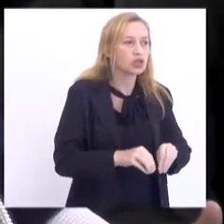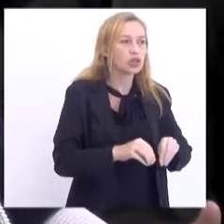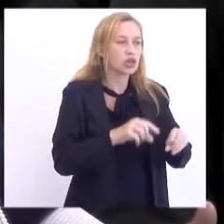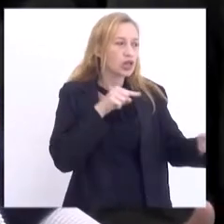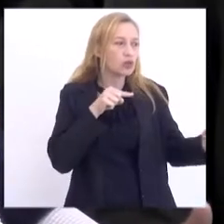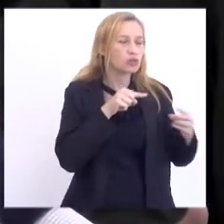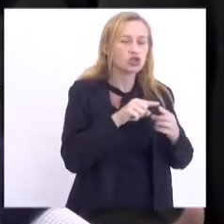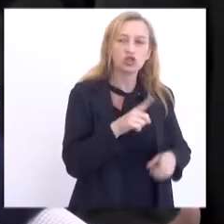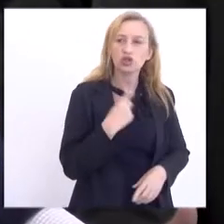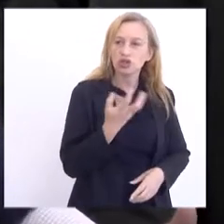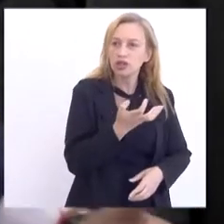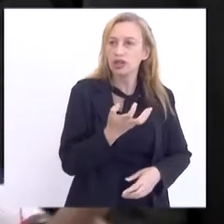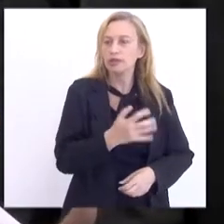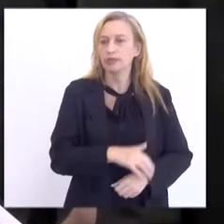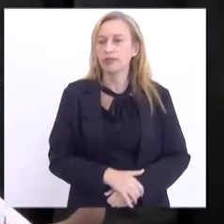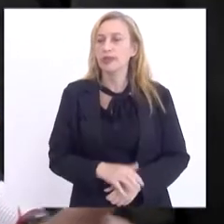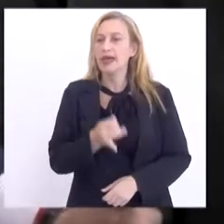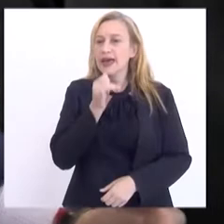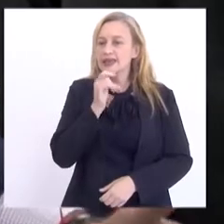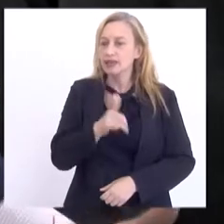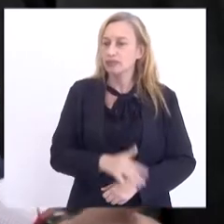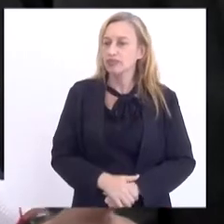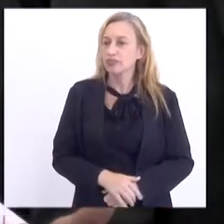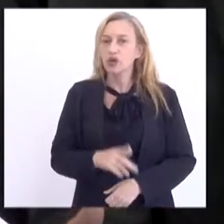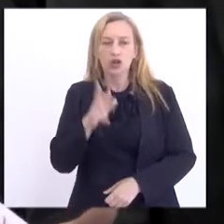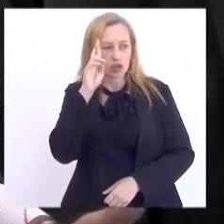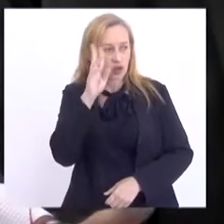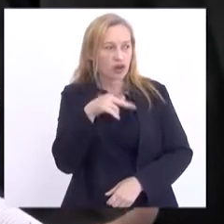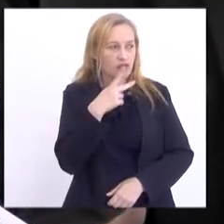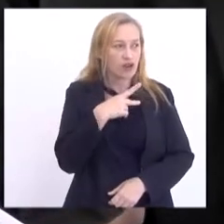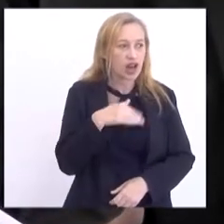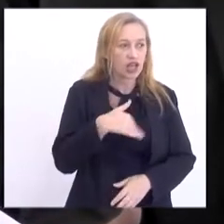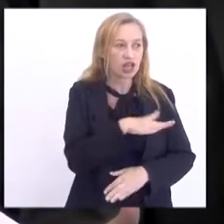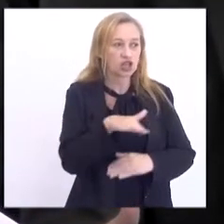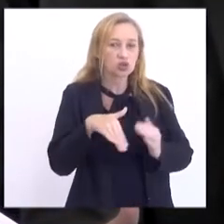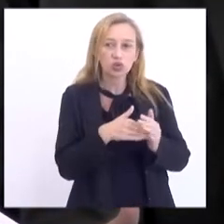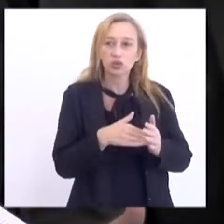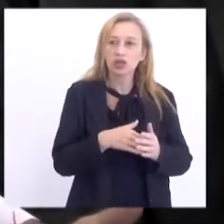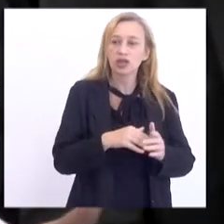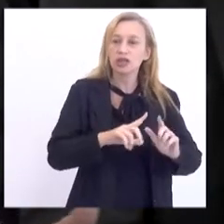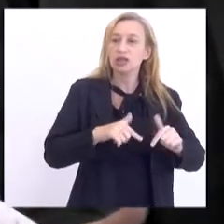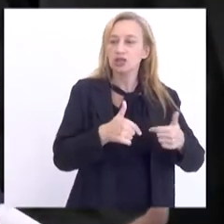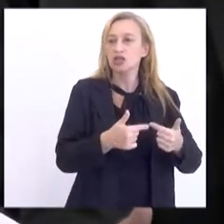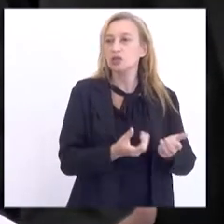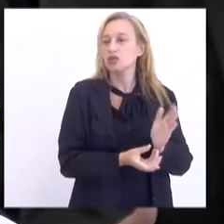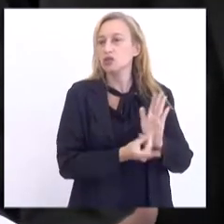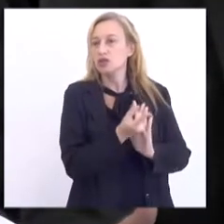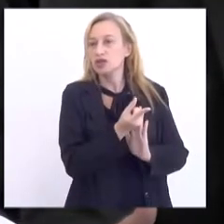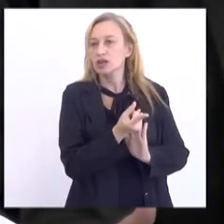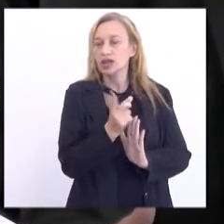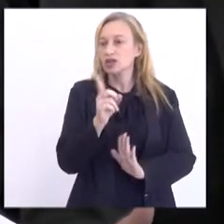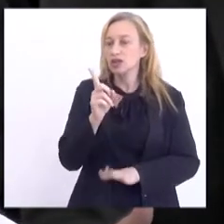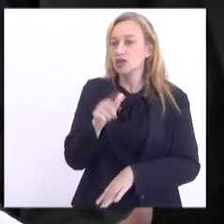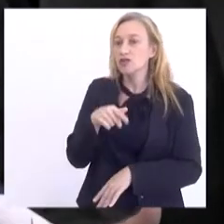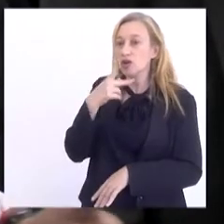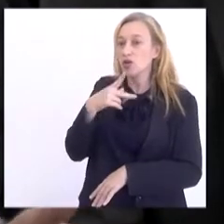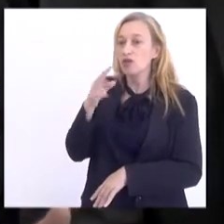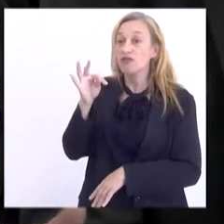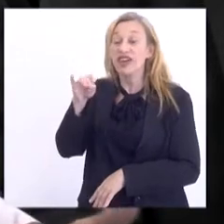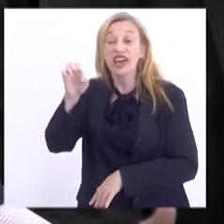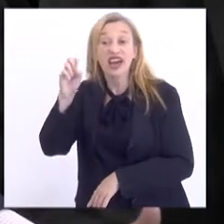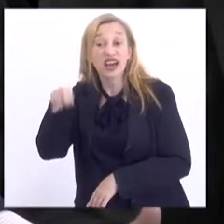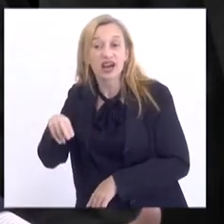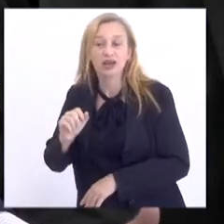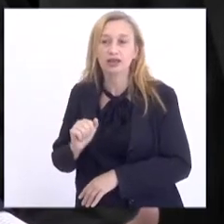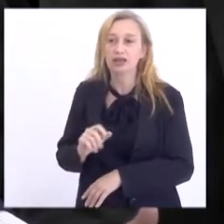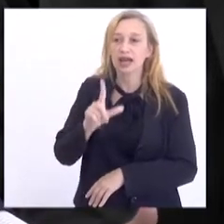mesmo objetivo que nós buscamos por exemplo quando a senhora fala em todas essas ações orçamentárias a senhora não citou ficando a